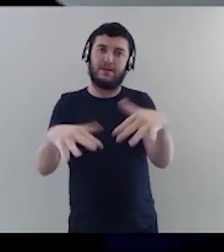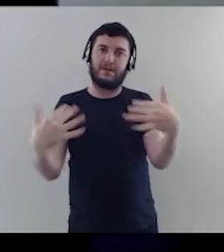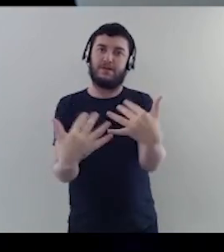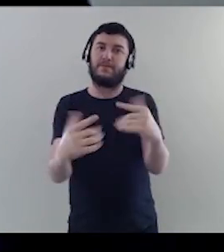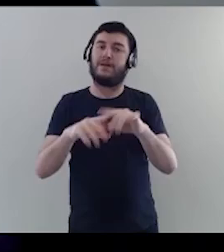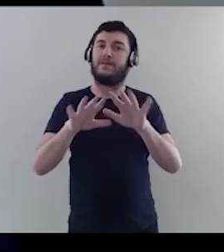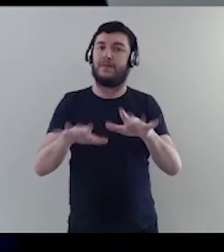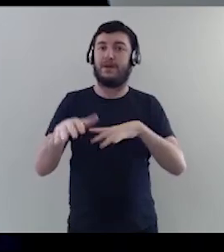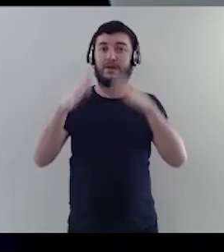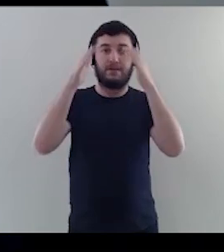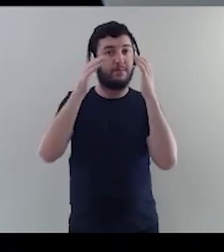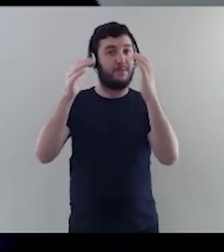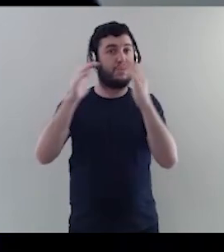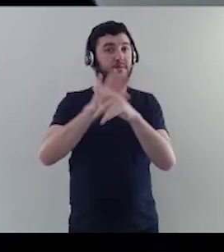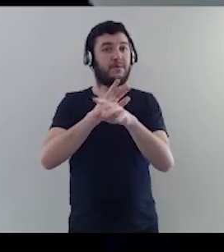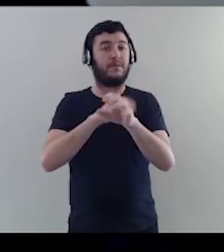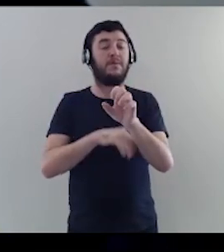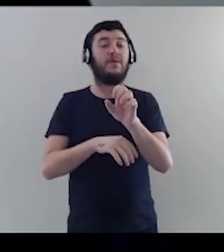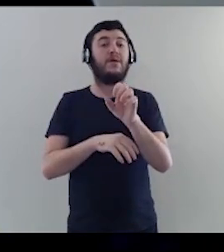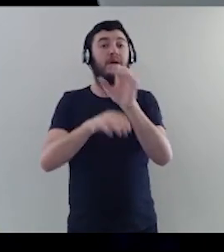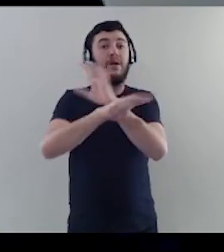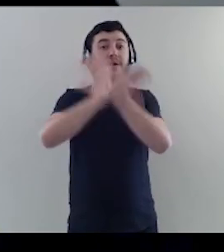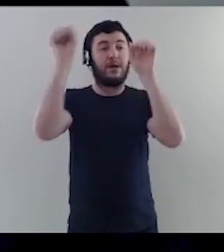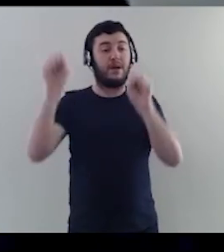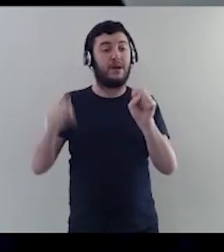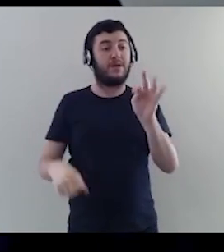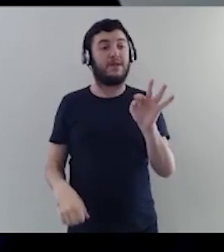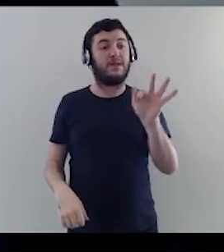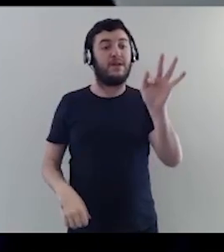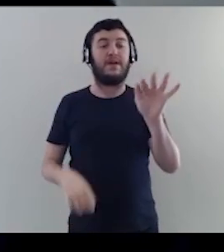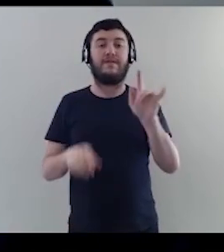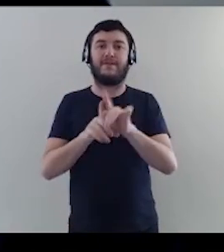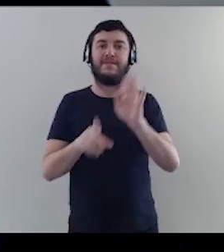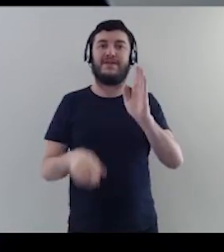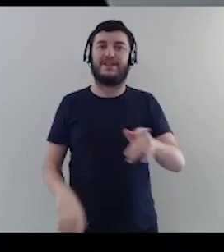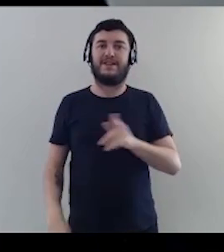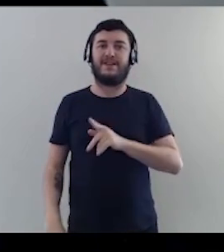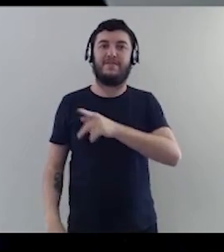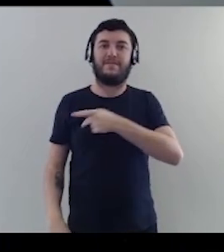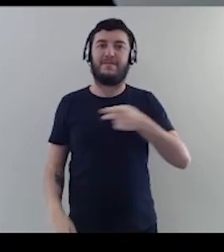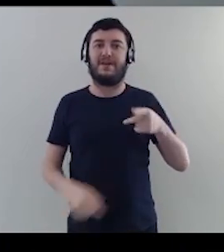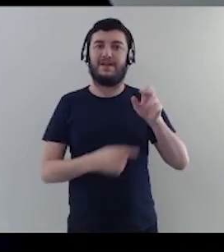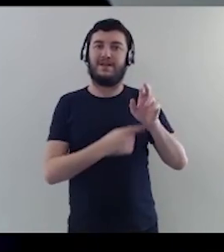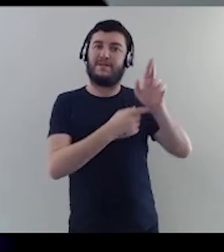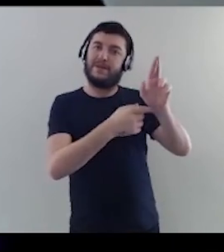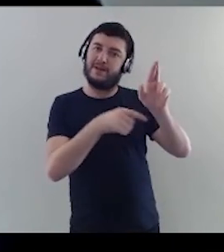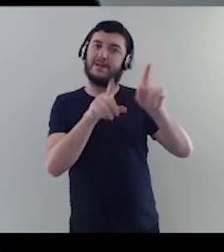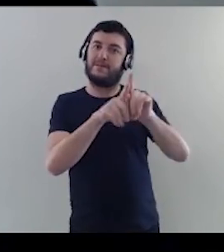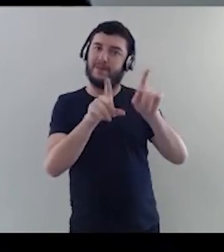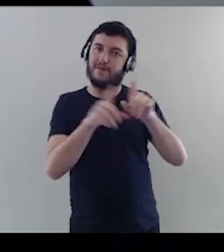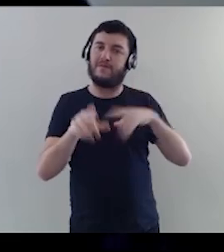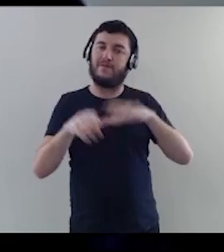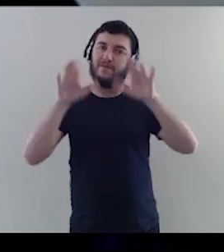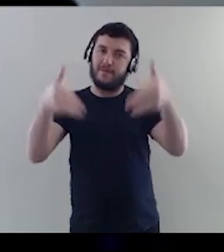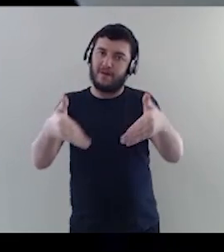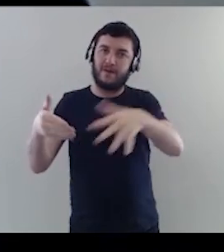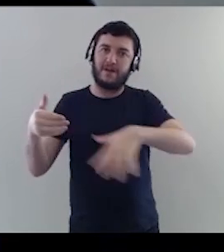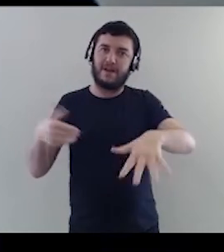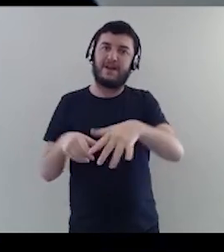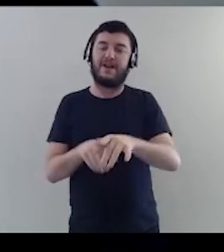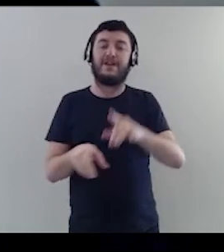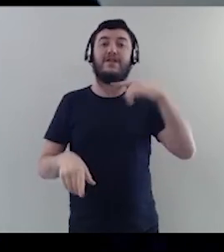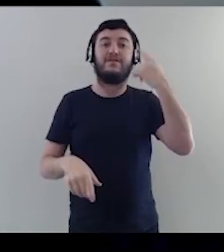do Supremo pelo seu próprio precedente assenta na própria ideia de Estado de Direito, o qual reclama